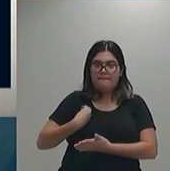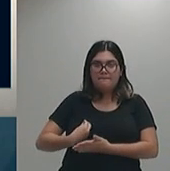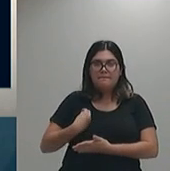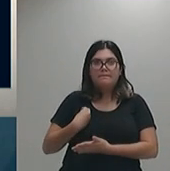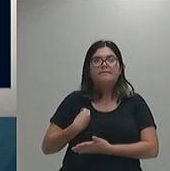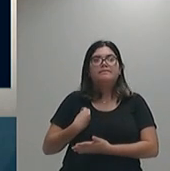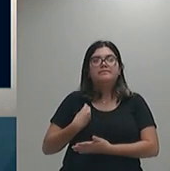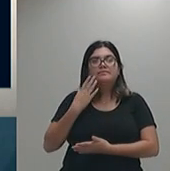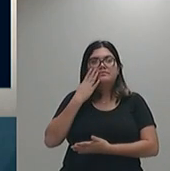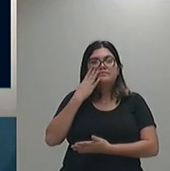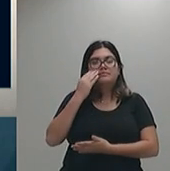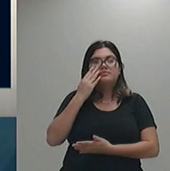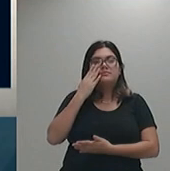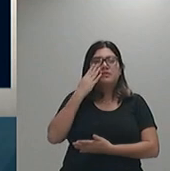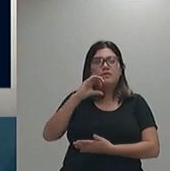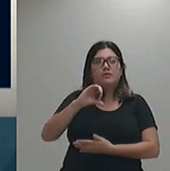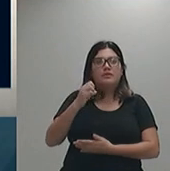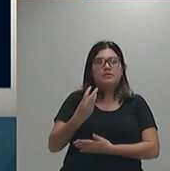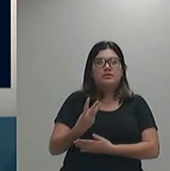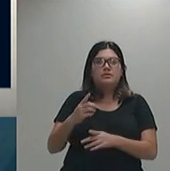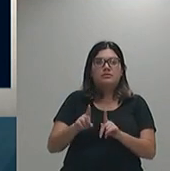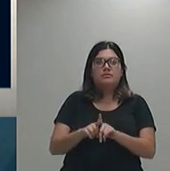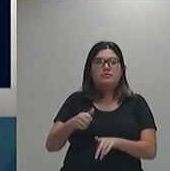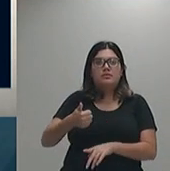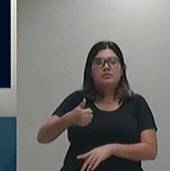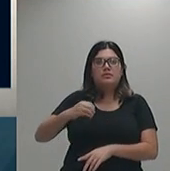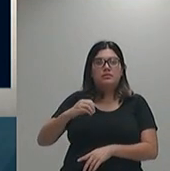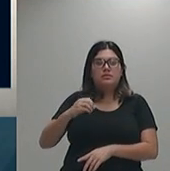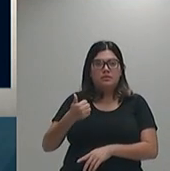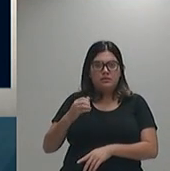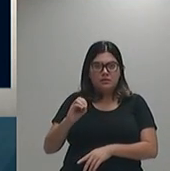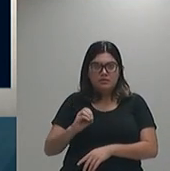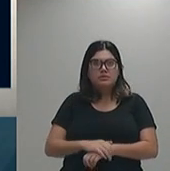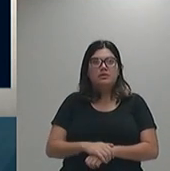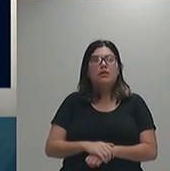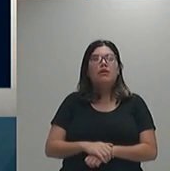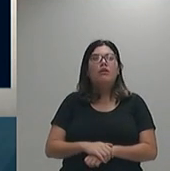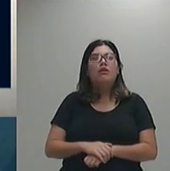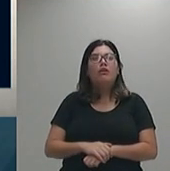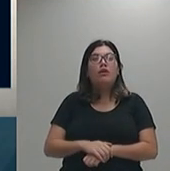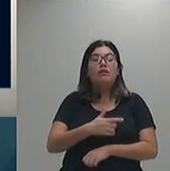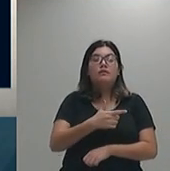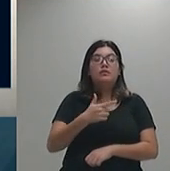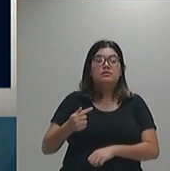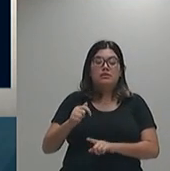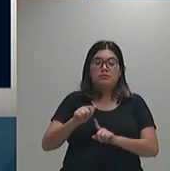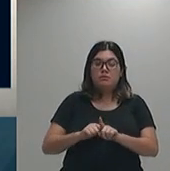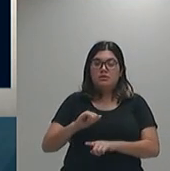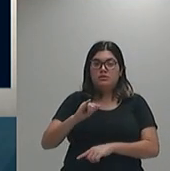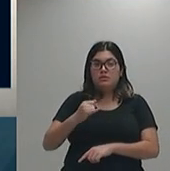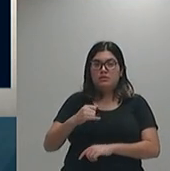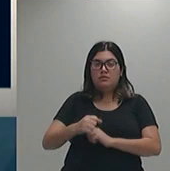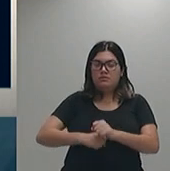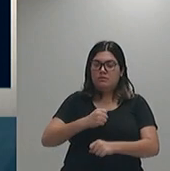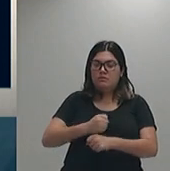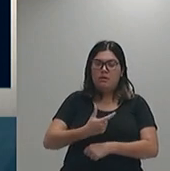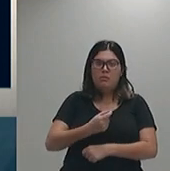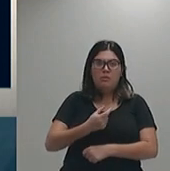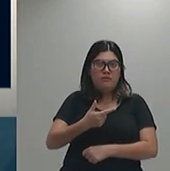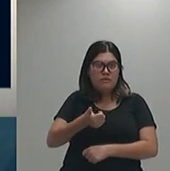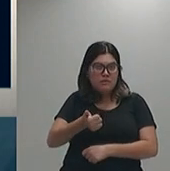93110 Police 1947 dos autos em 27 de janeiro de 2021 a j